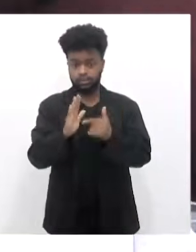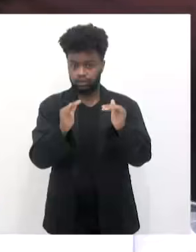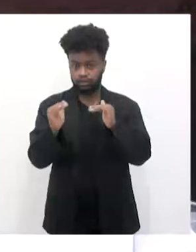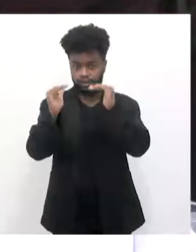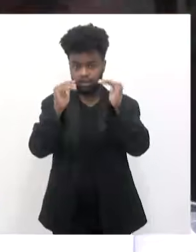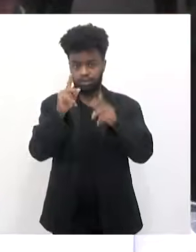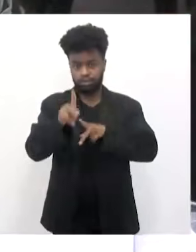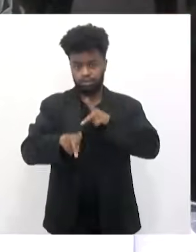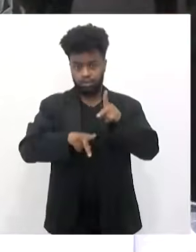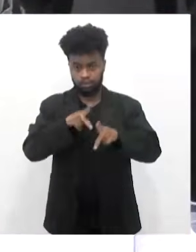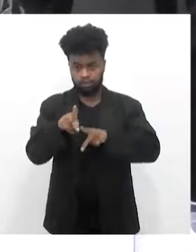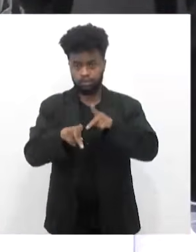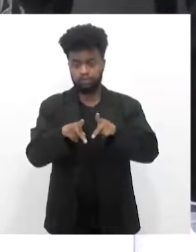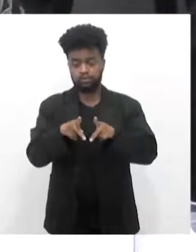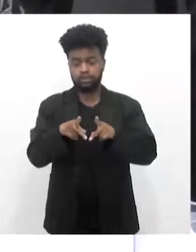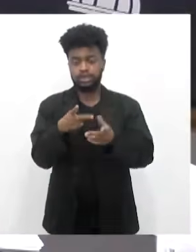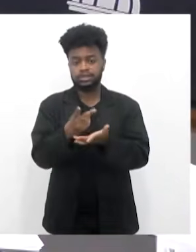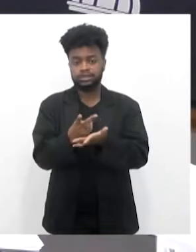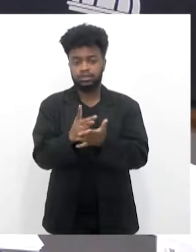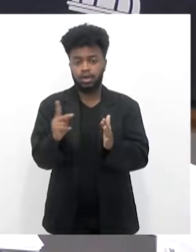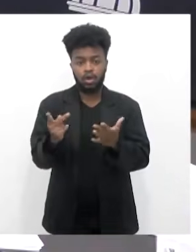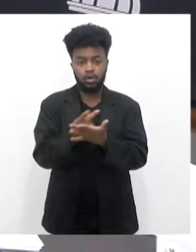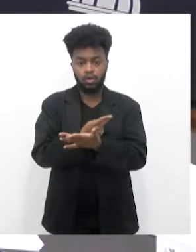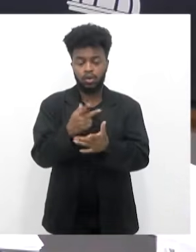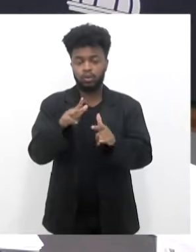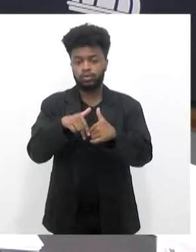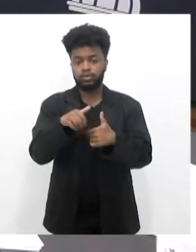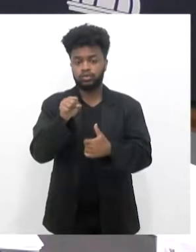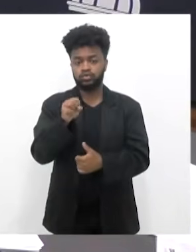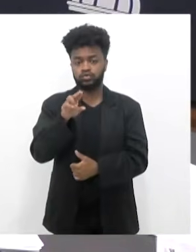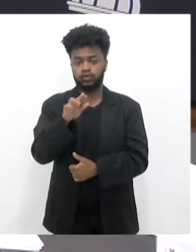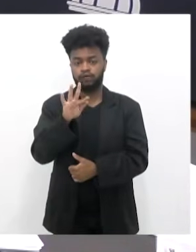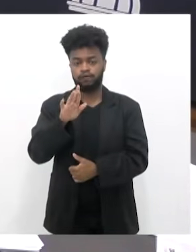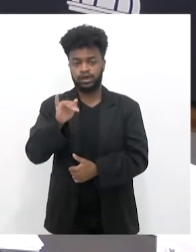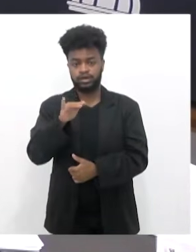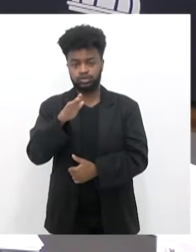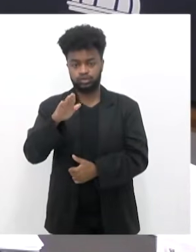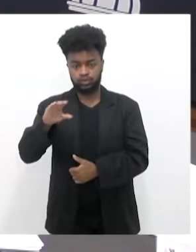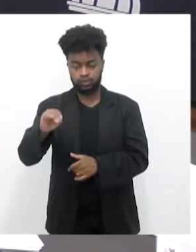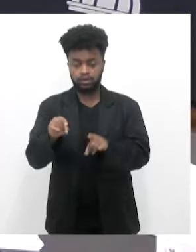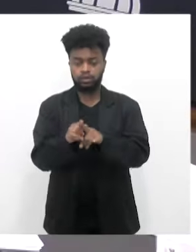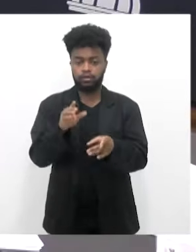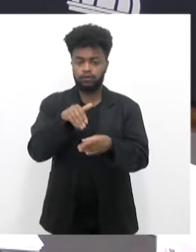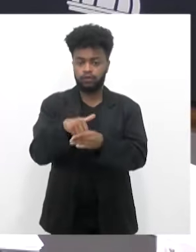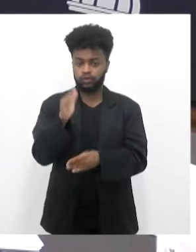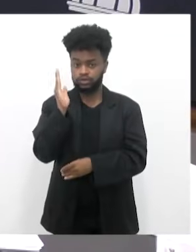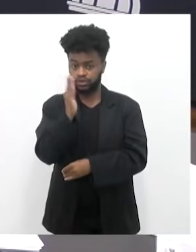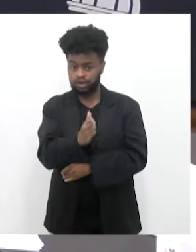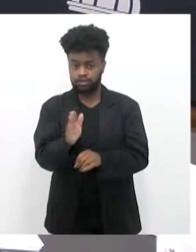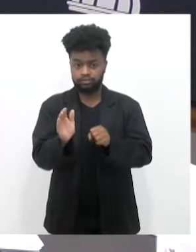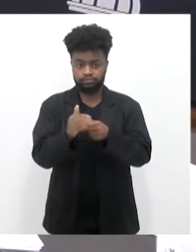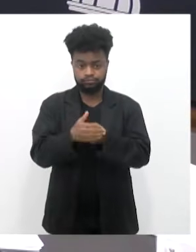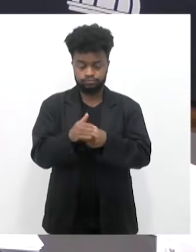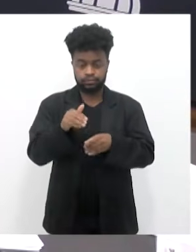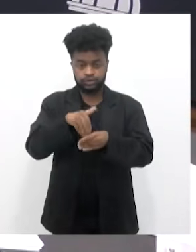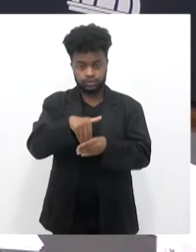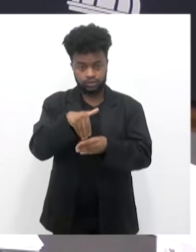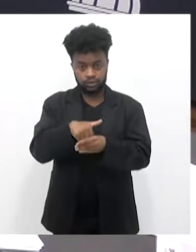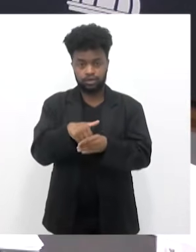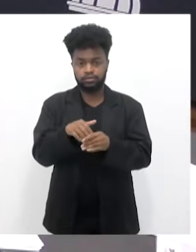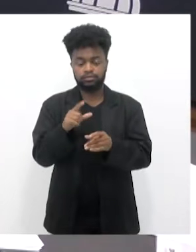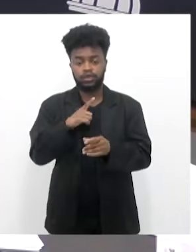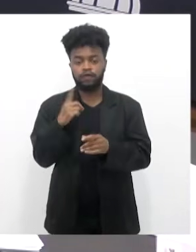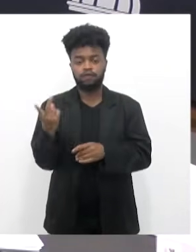popular será exercida pelo sufrágio universal e pelo voto direto e secreto, com valor igual